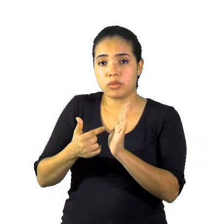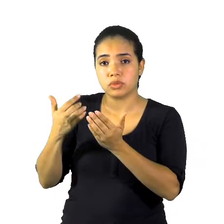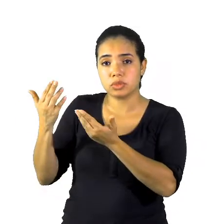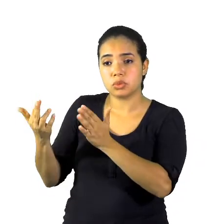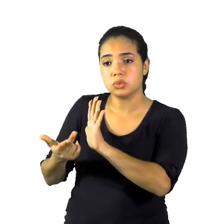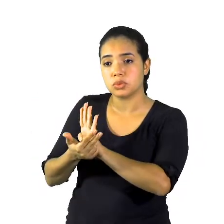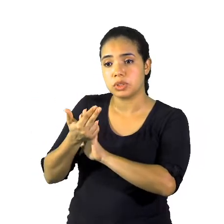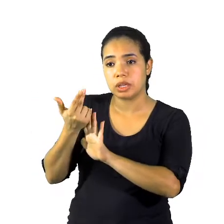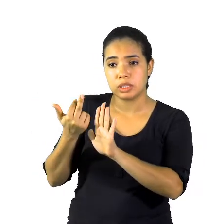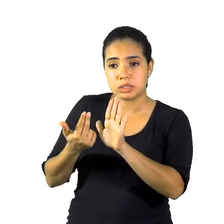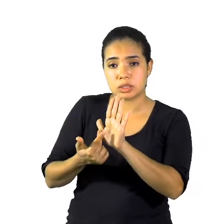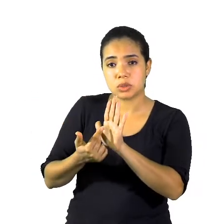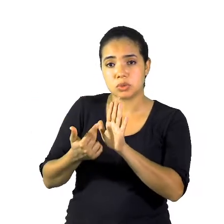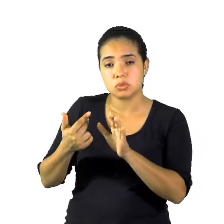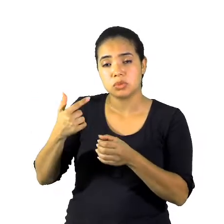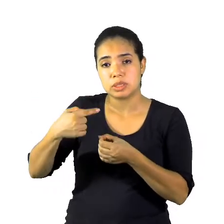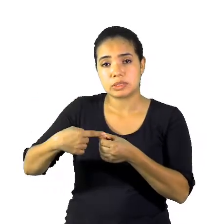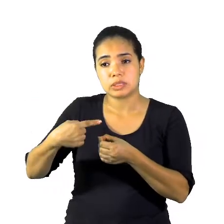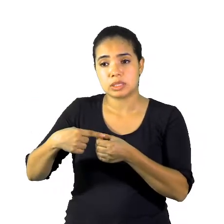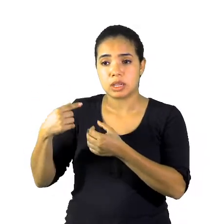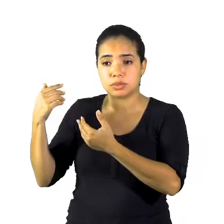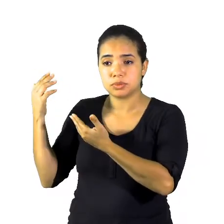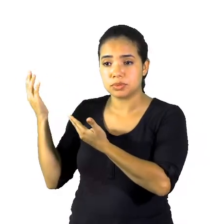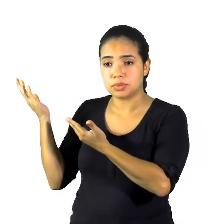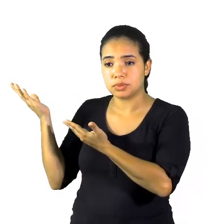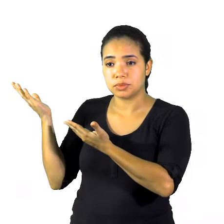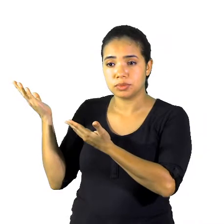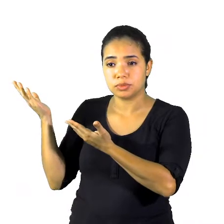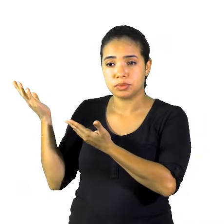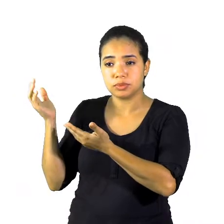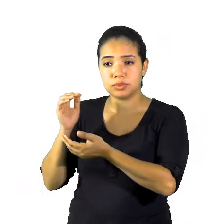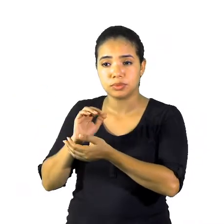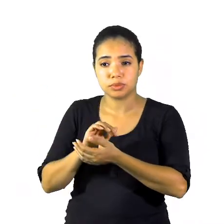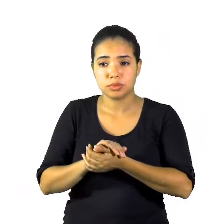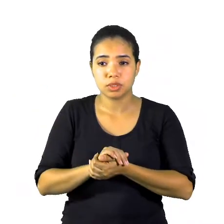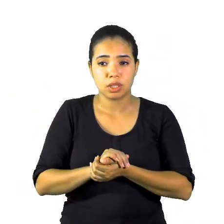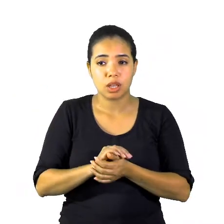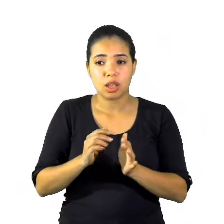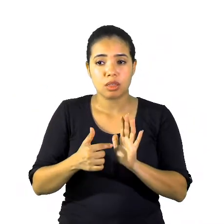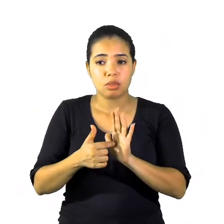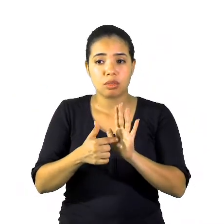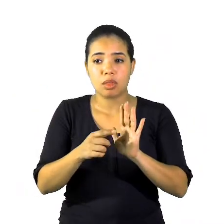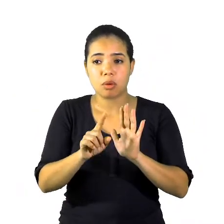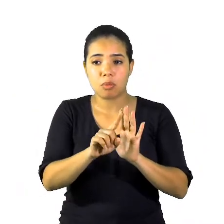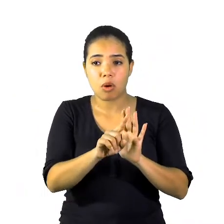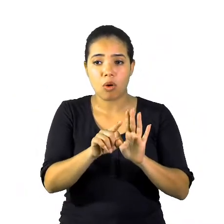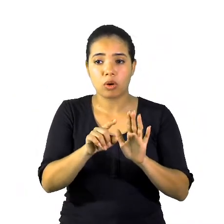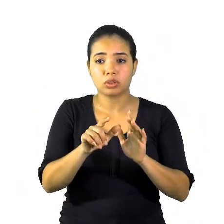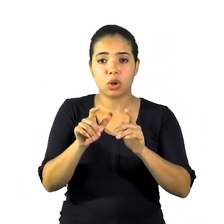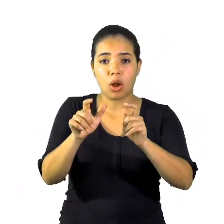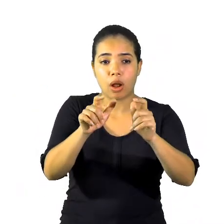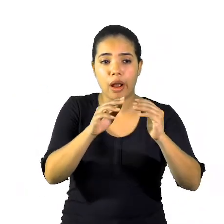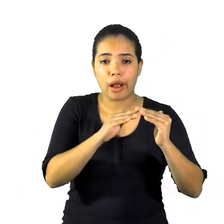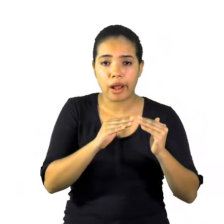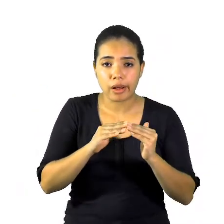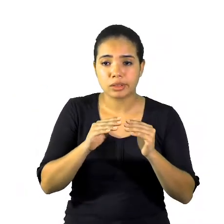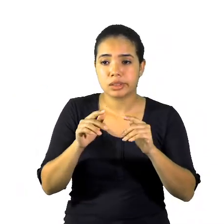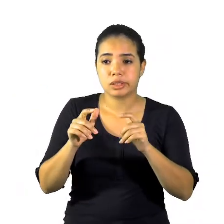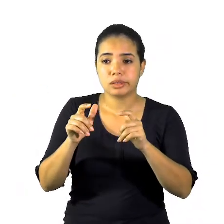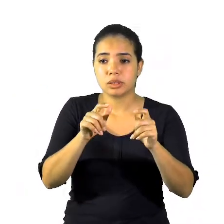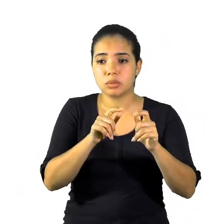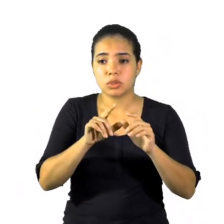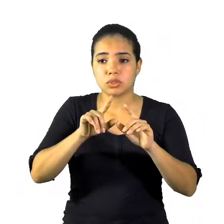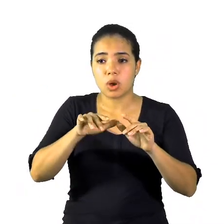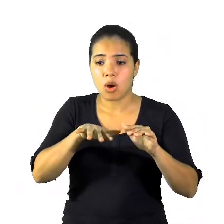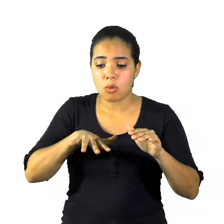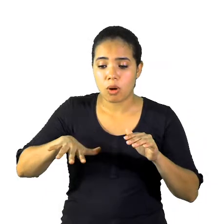à mão livre, sem essa representação de escala, sem a representação de orientação, sem a presença,